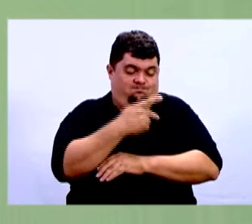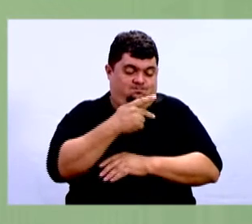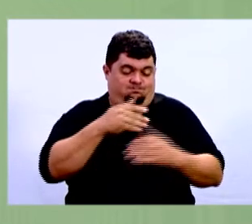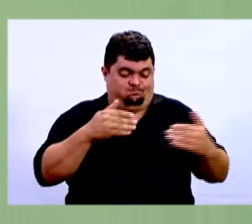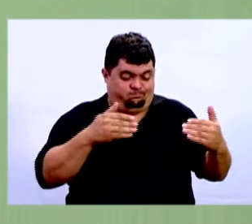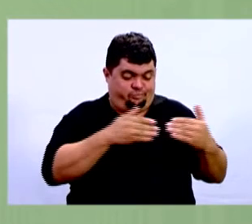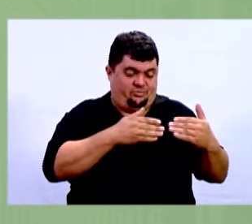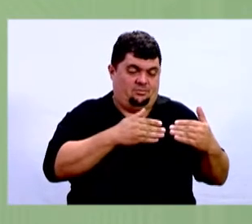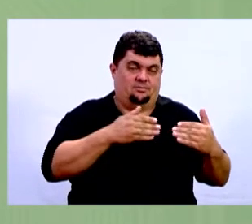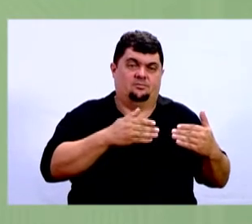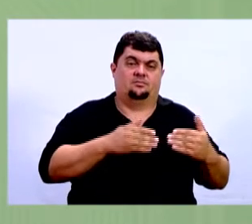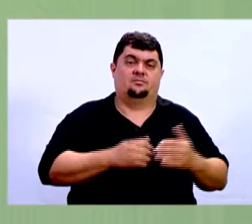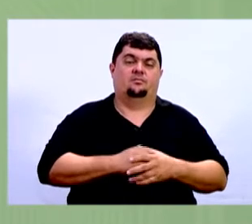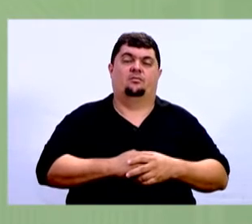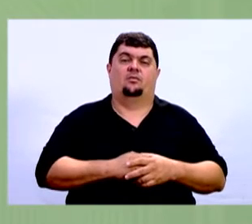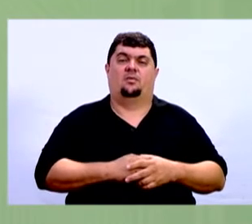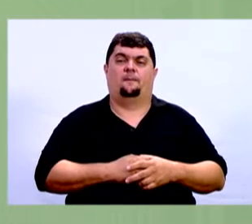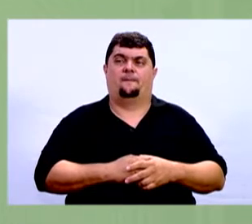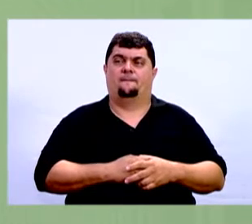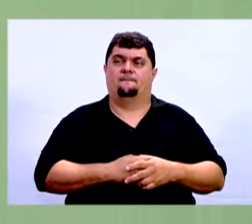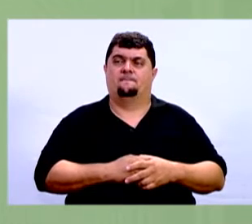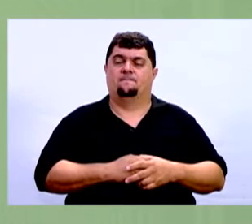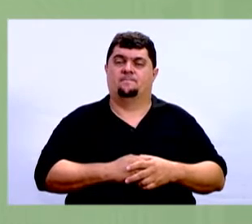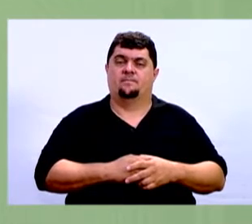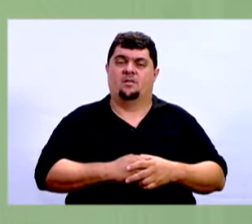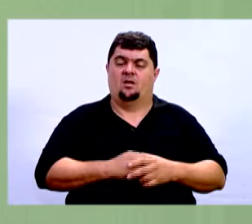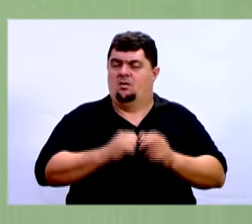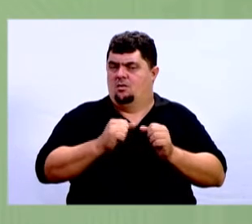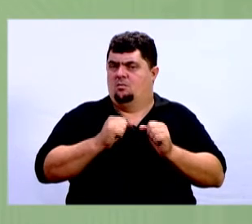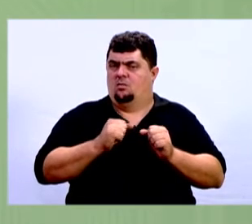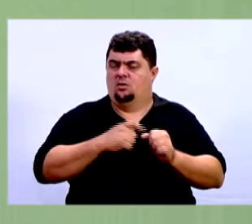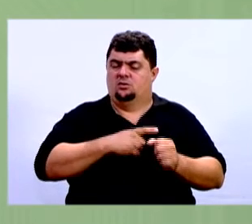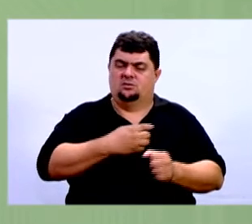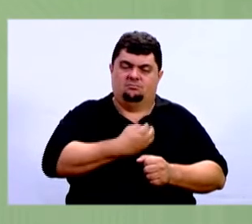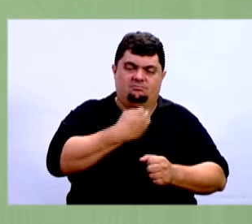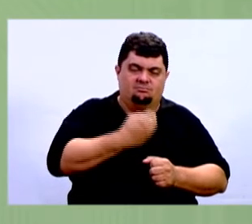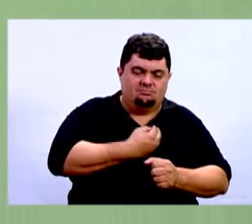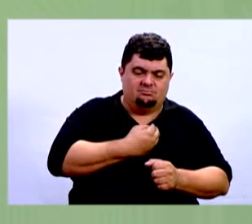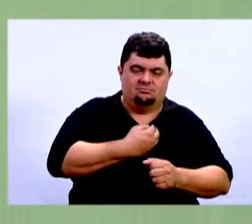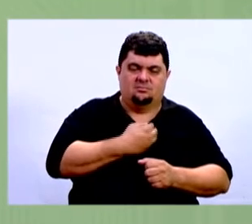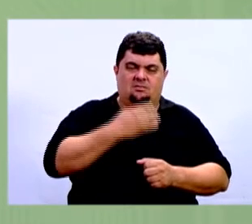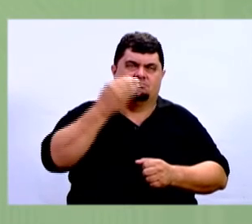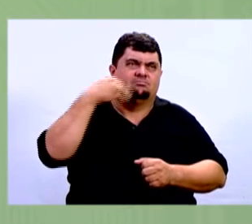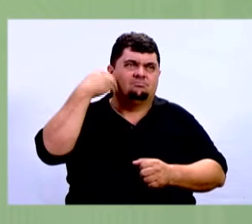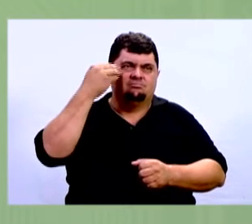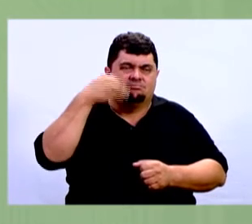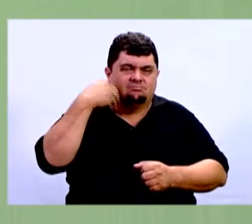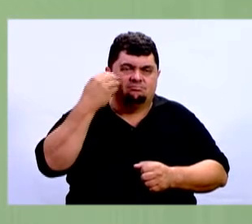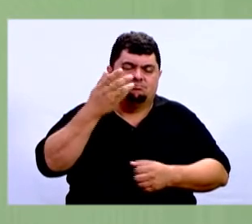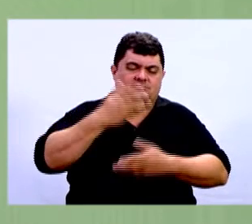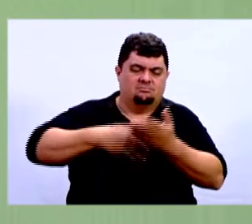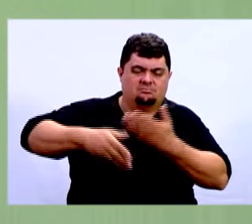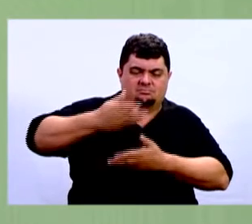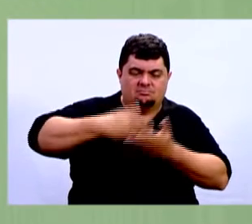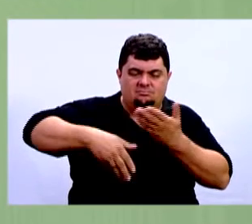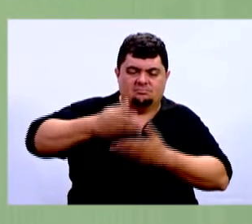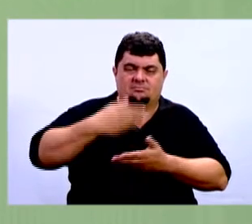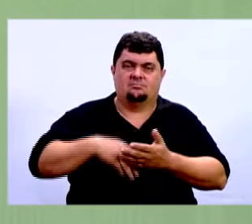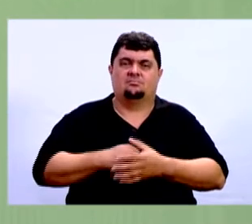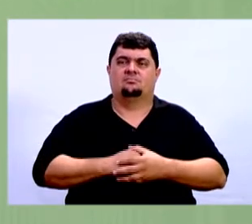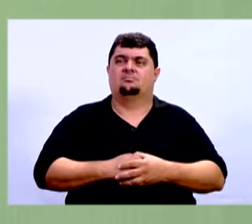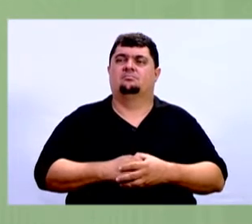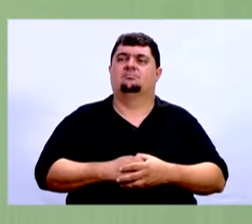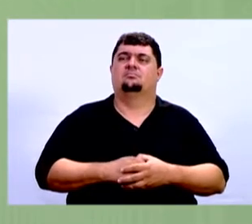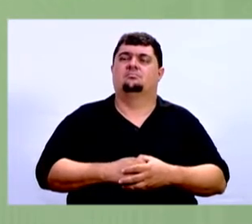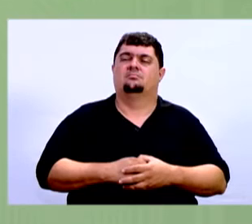aí você pode ter uma ótima vivência de vida, de experiência de